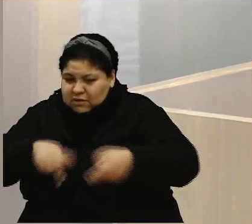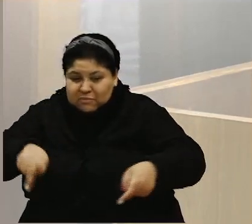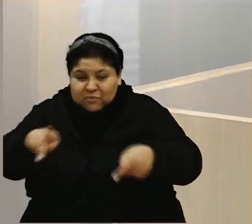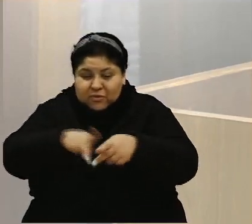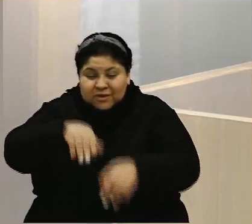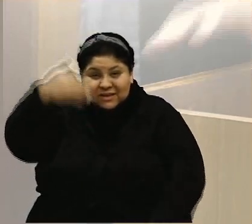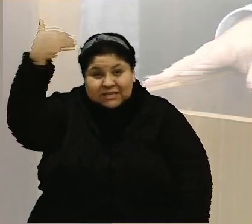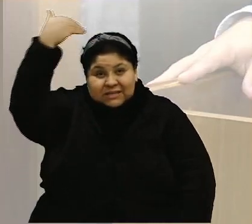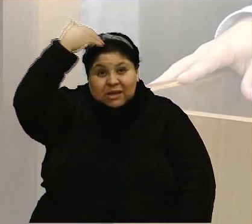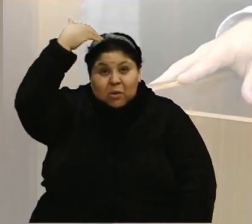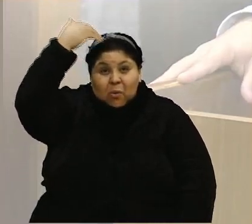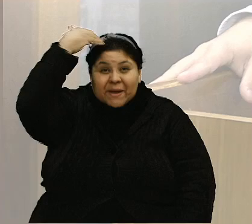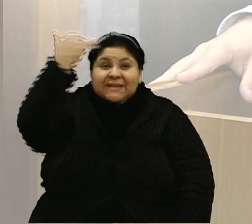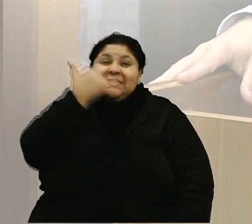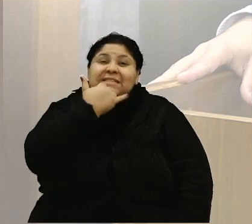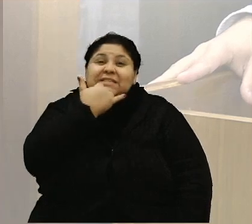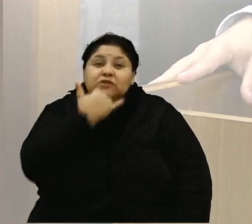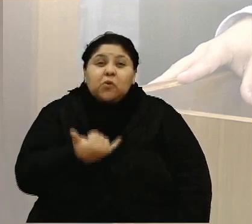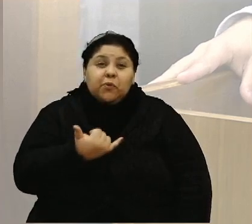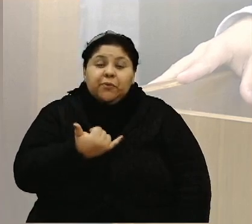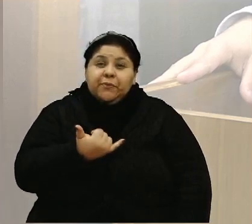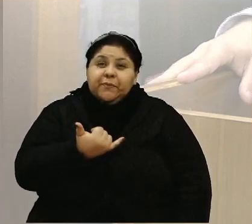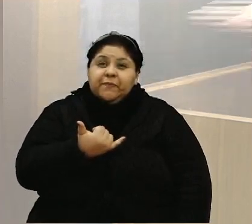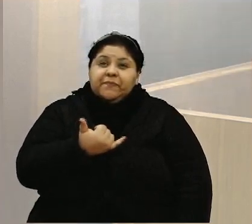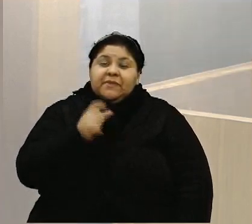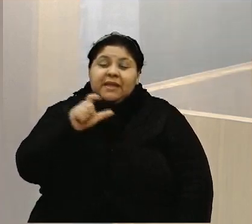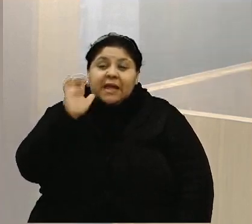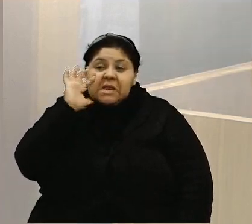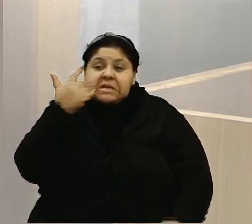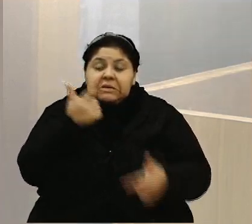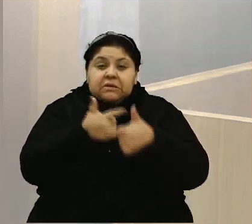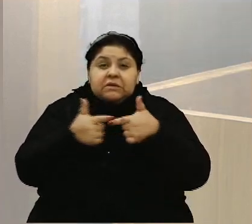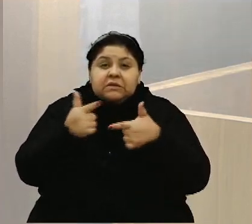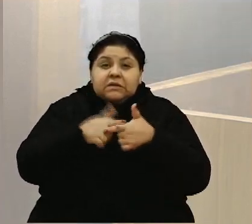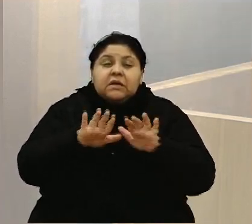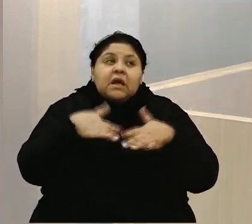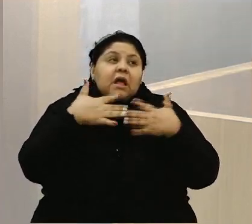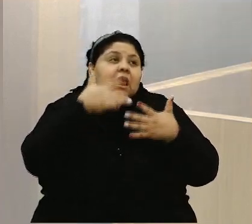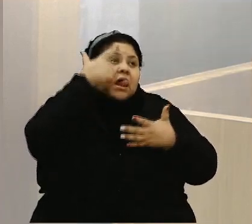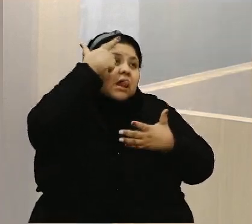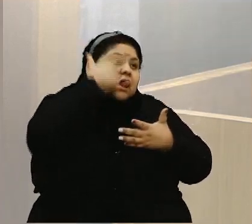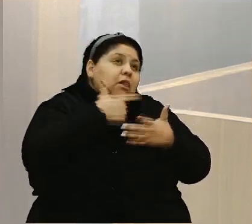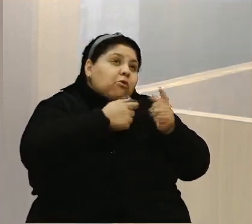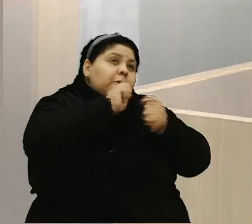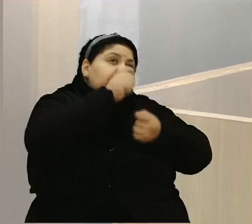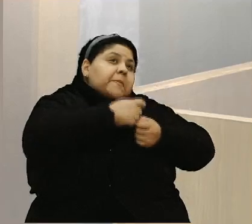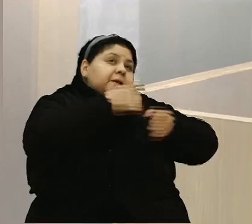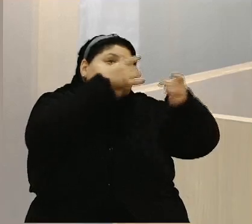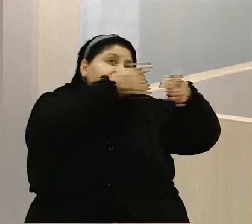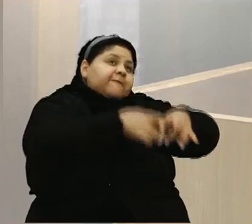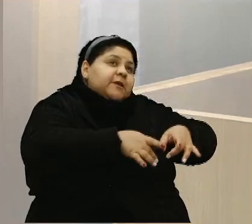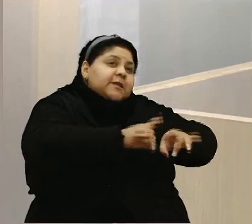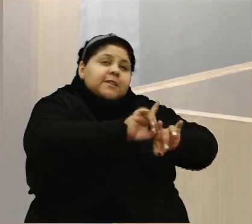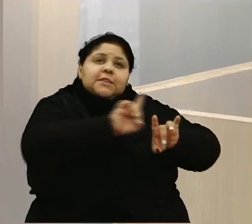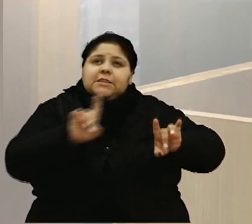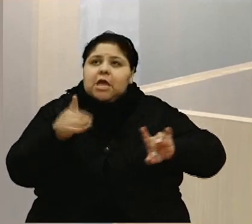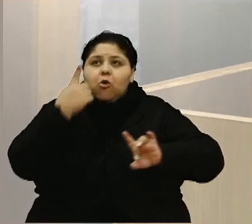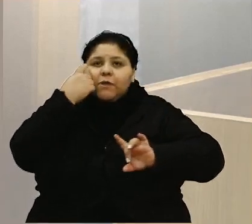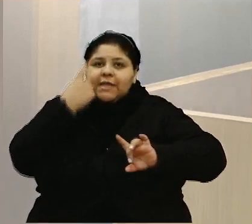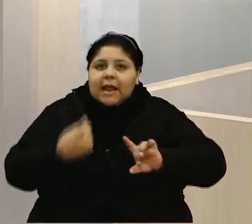aguenta desculpa. A população quer solução. Ah, Lucas, mas a empresa desistiu. Não